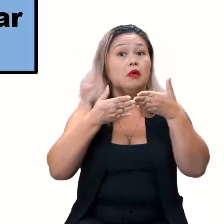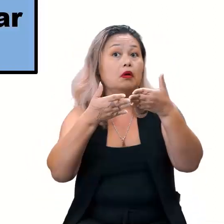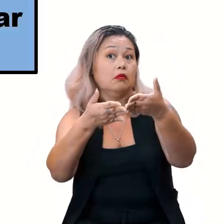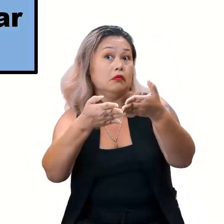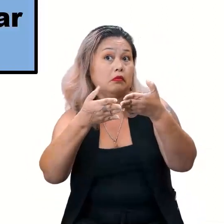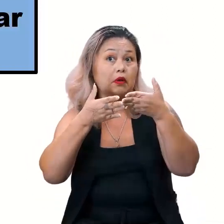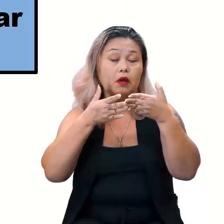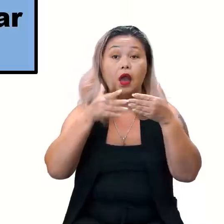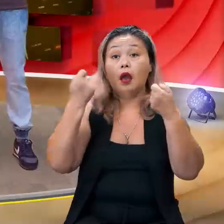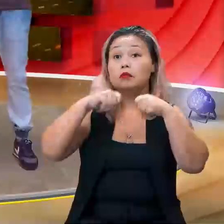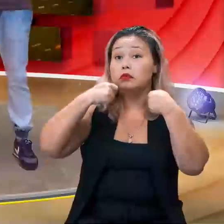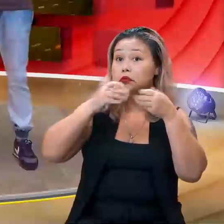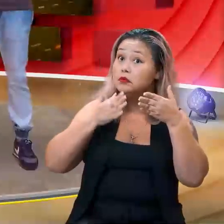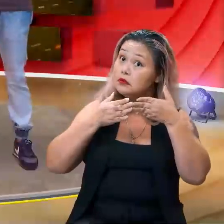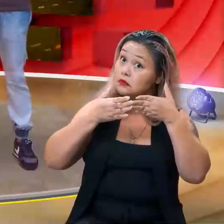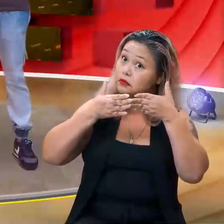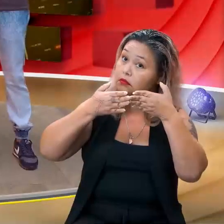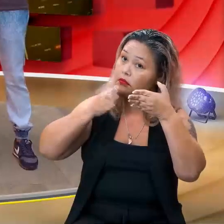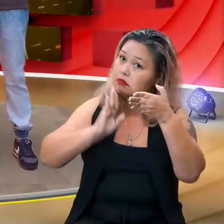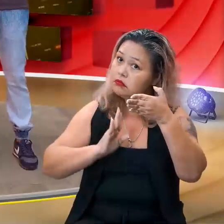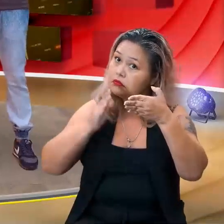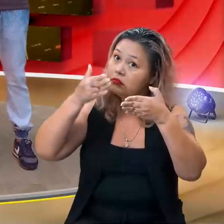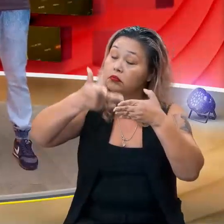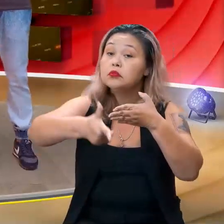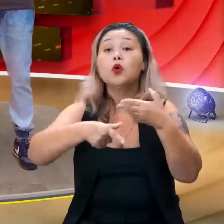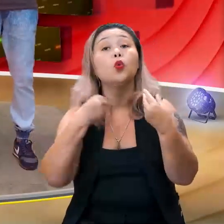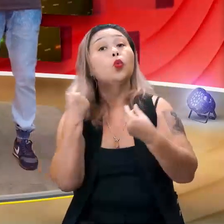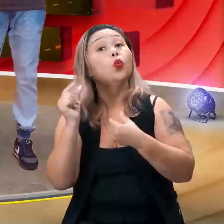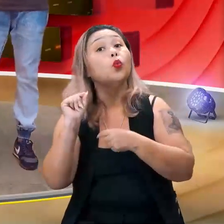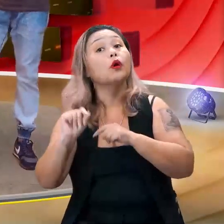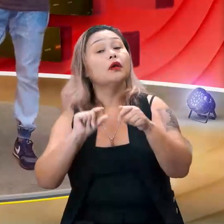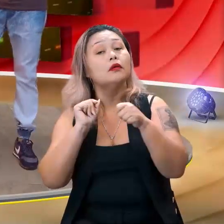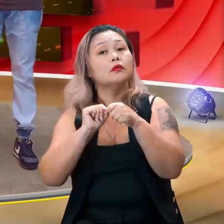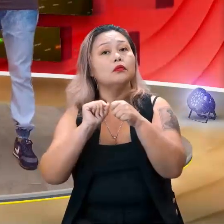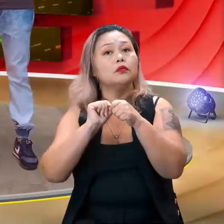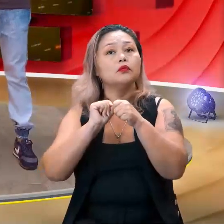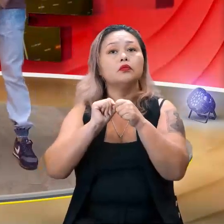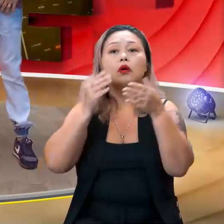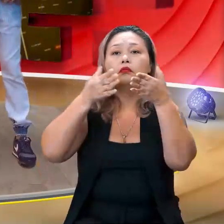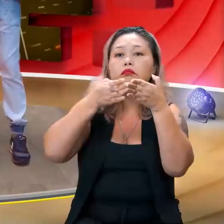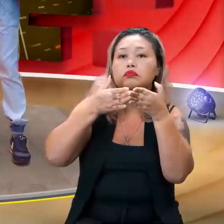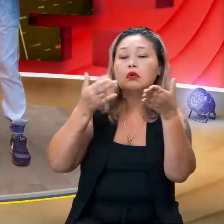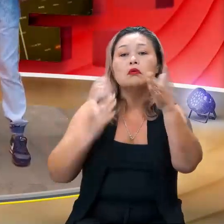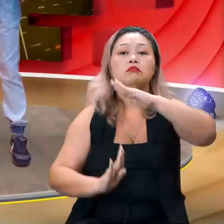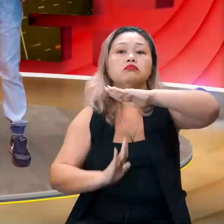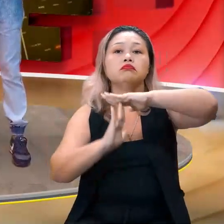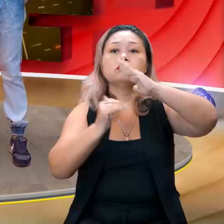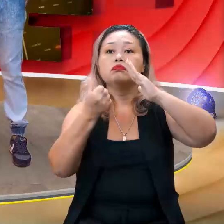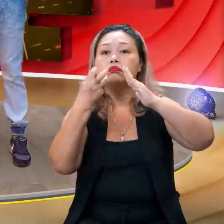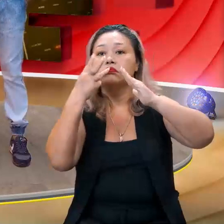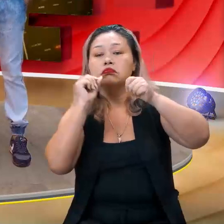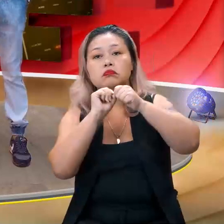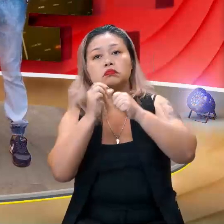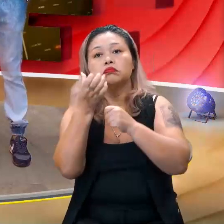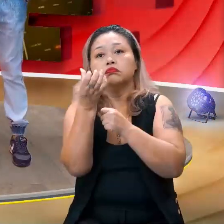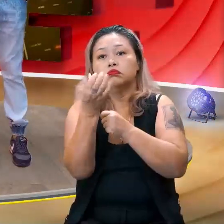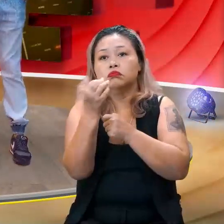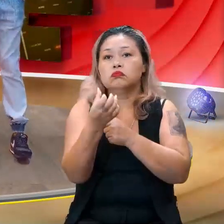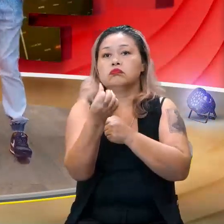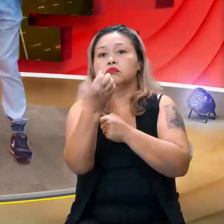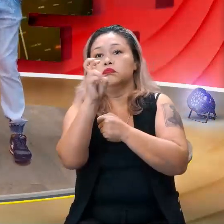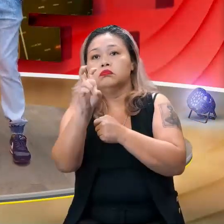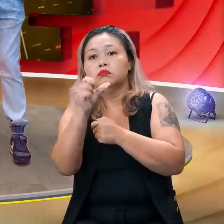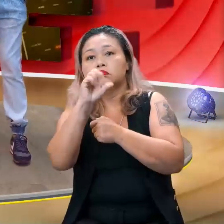que precisa fazer essa travessia. O que fazer? E o barco só suporta 130 quilos e as pessoas têm 60, 65